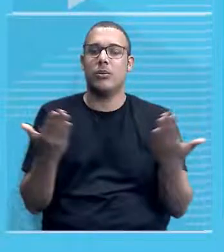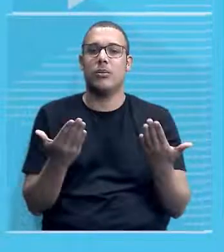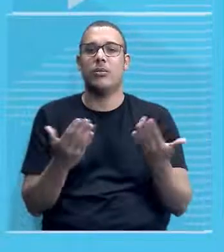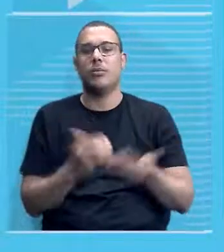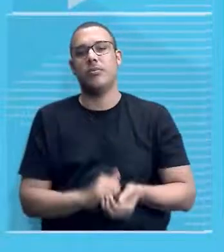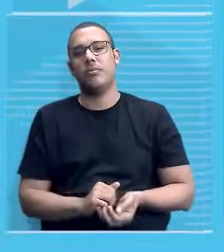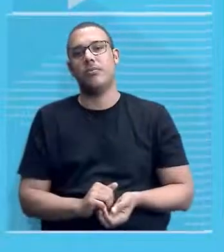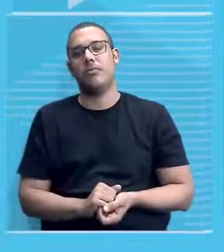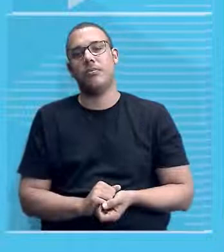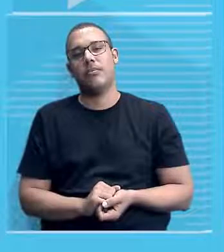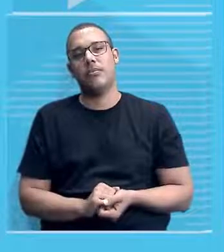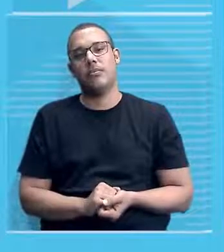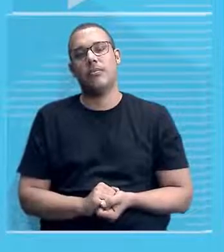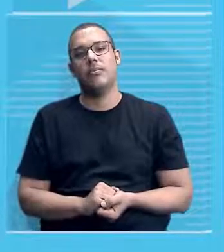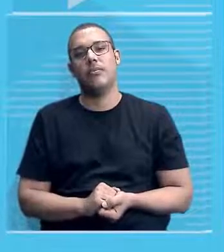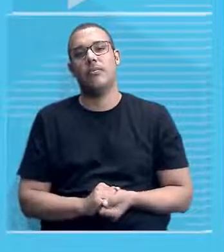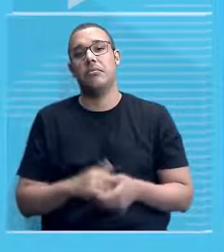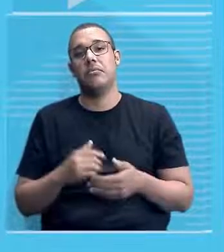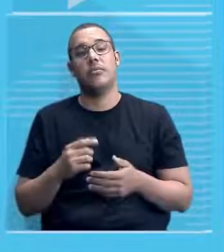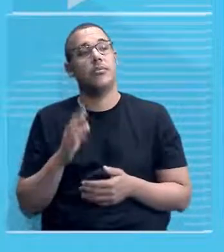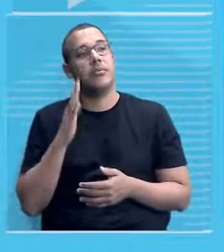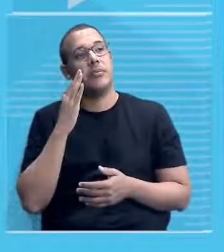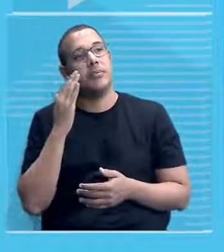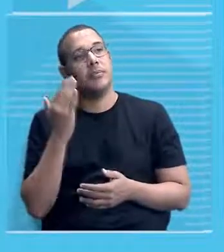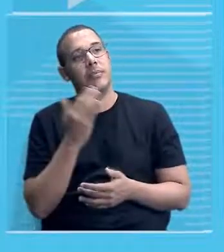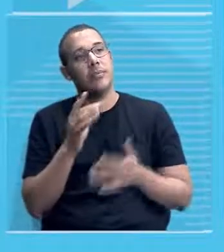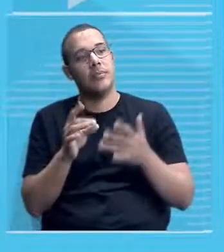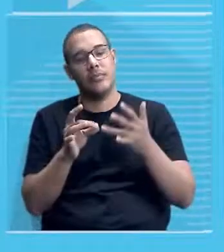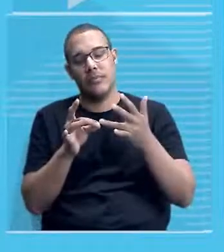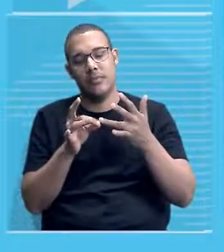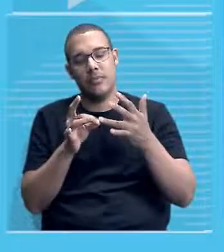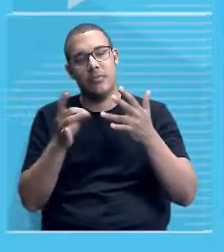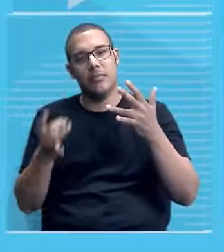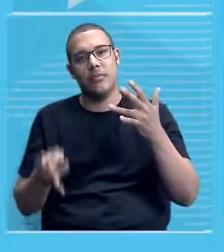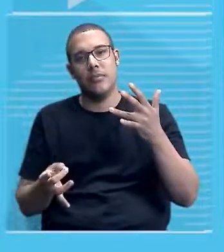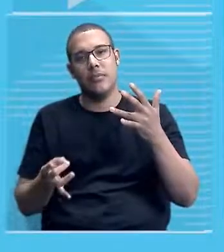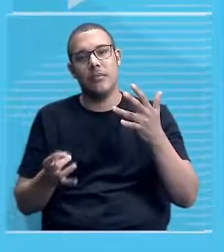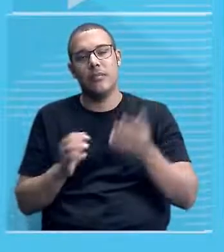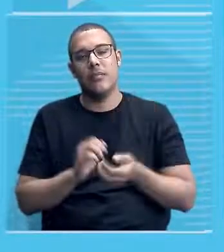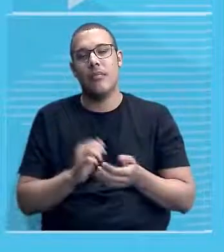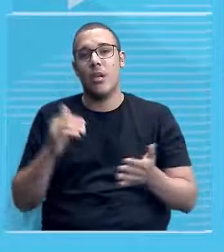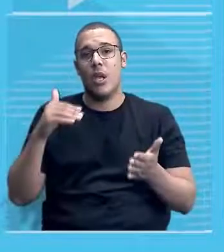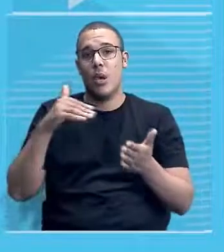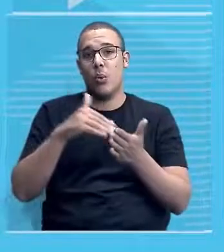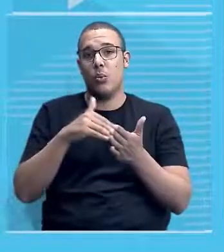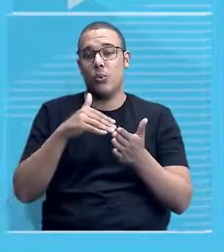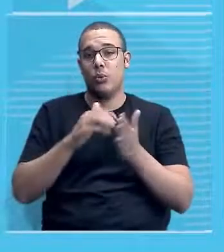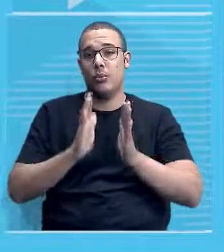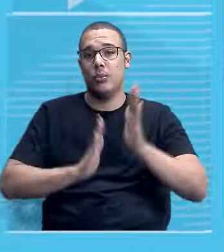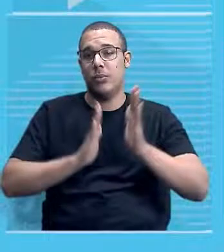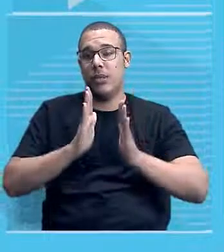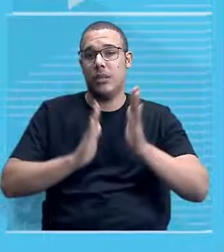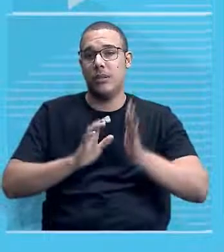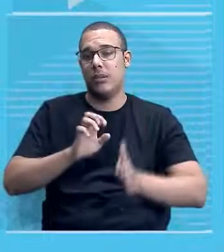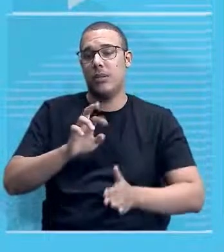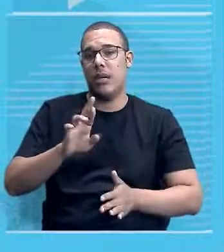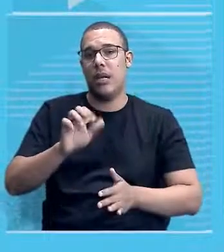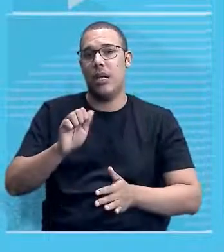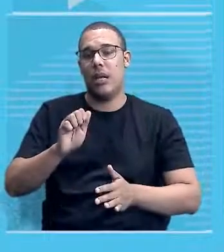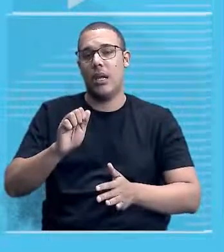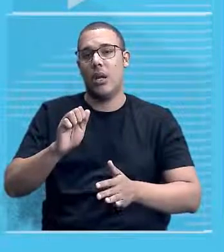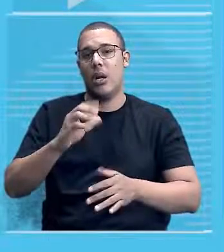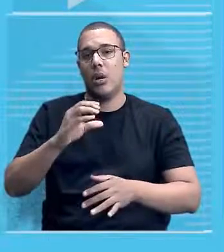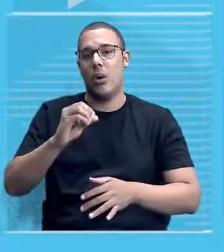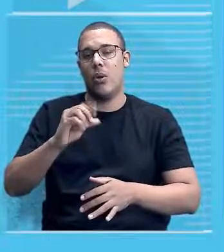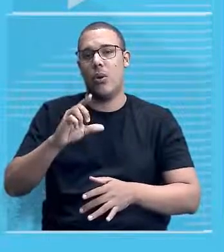Então tá aqui o arcadismo é o último período da era Colonial Olha a data